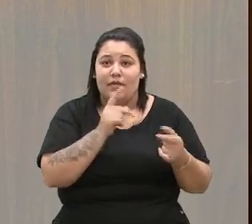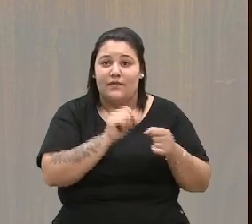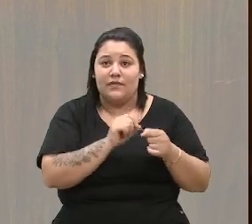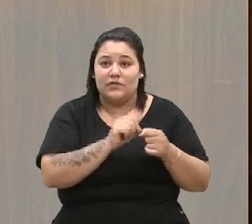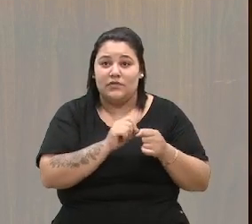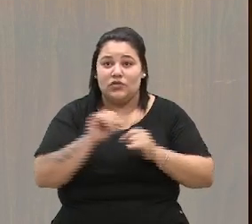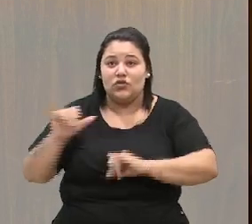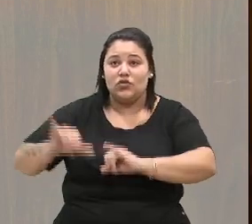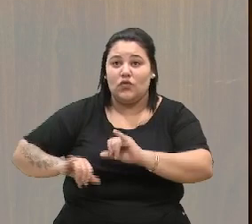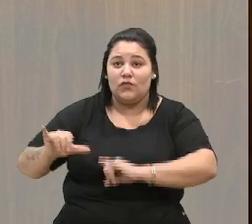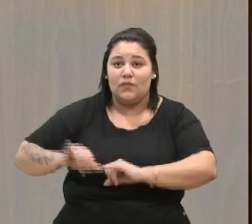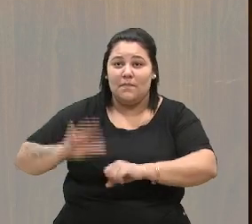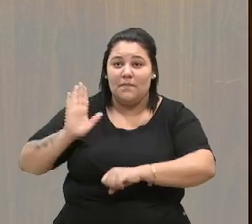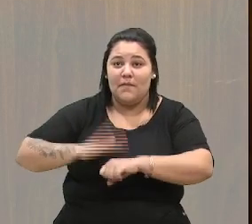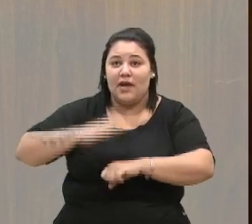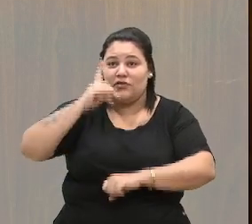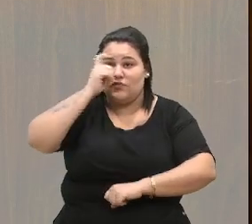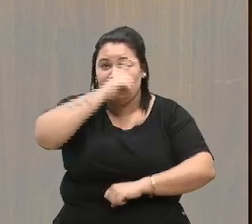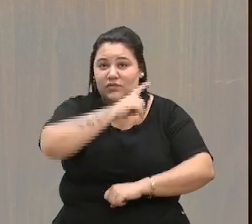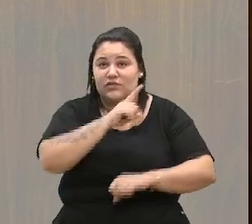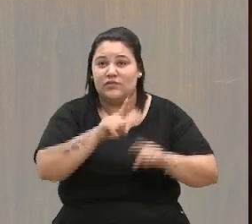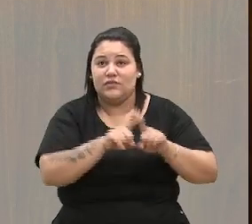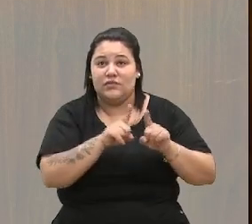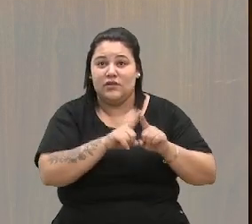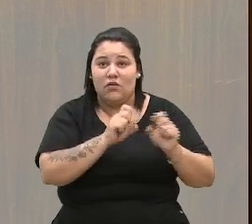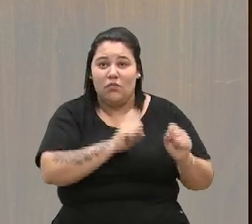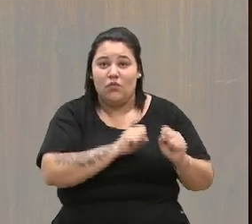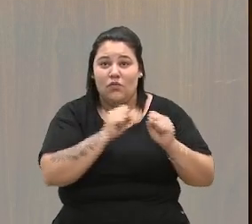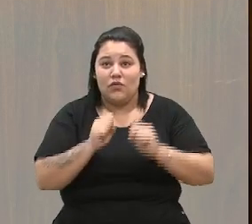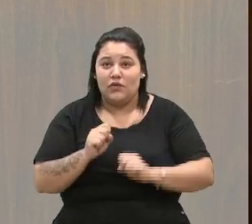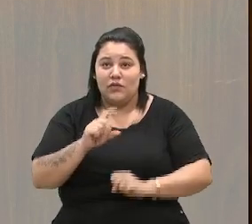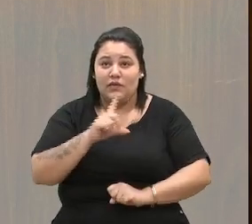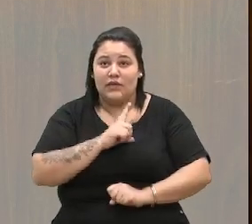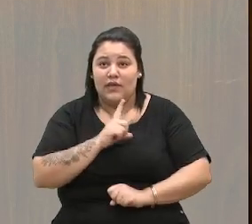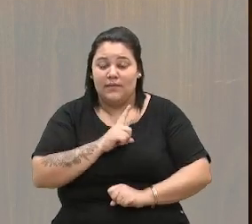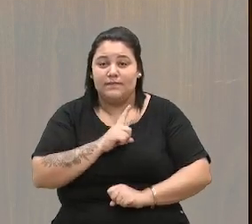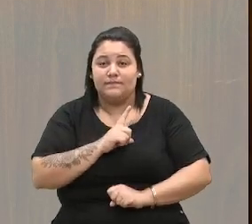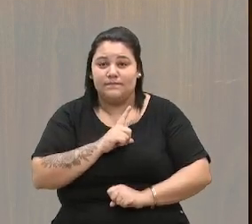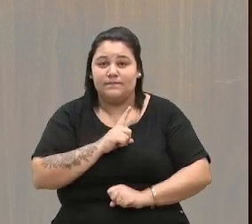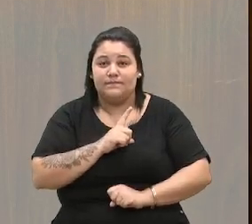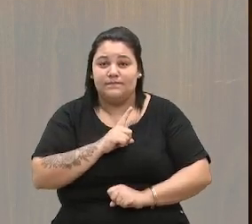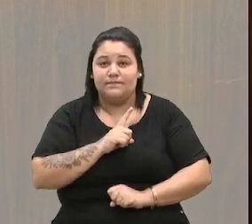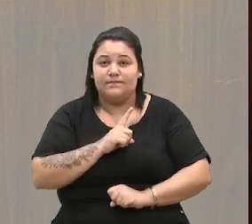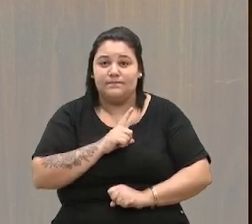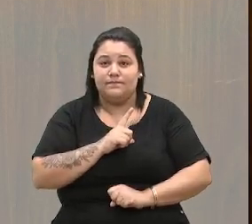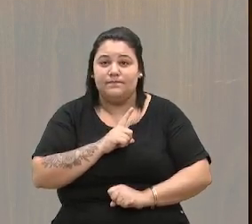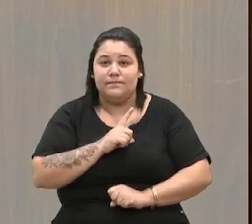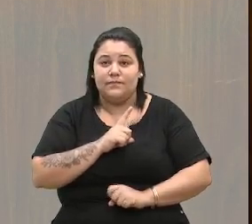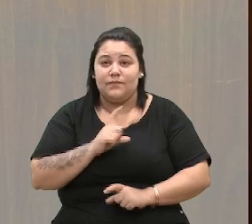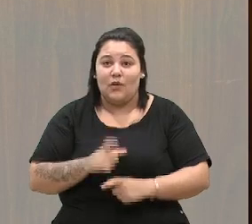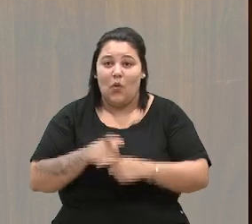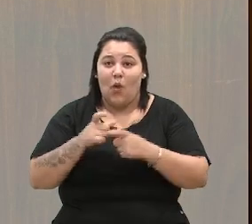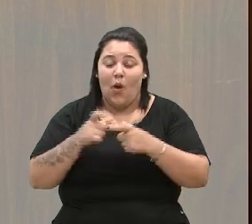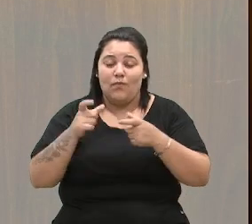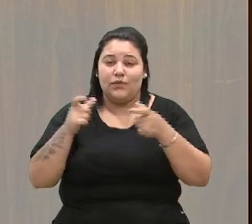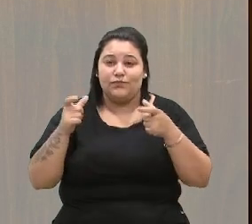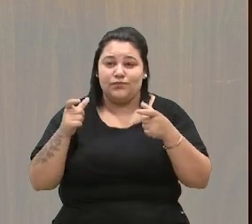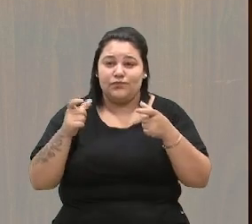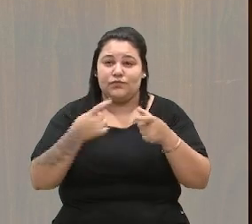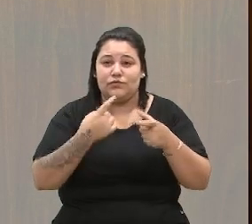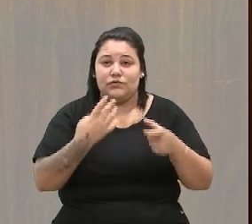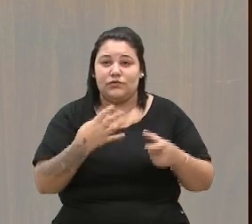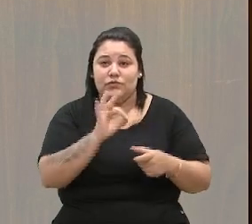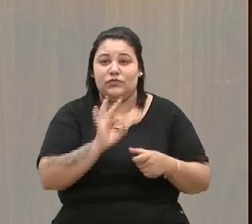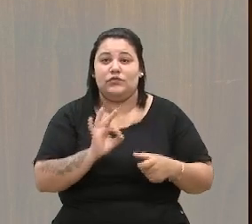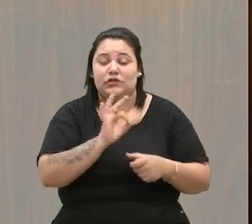ainda mais dificuldades, podendo ter ainda mais aumento nesse 14% de pessoas